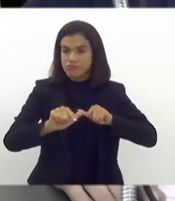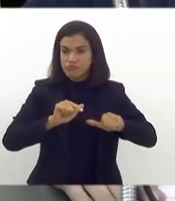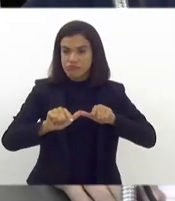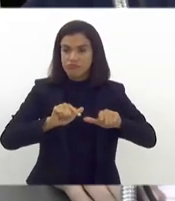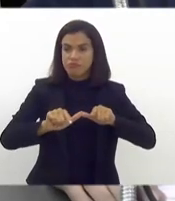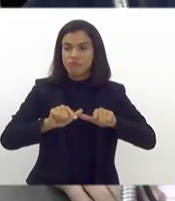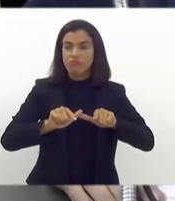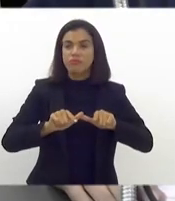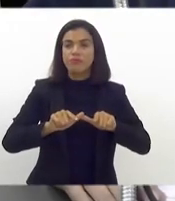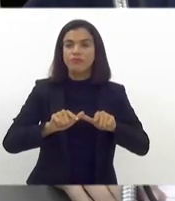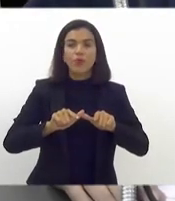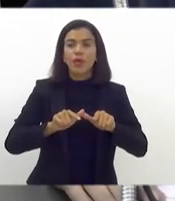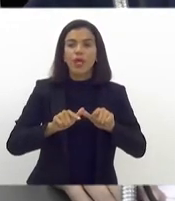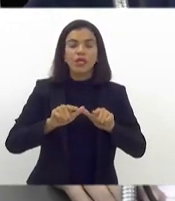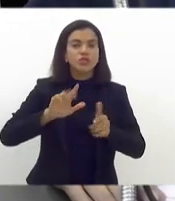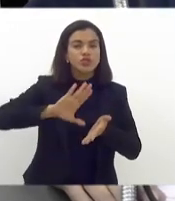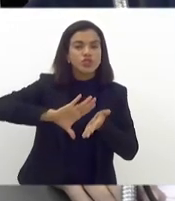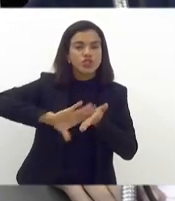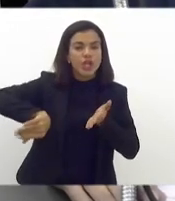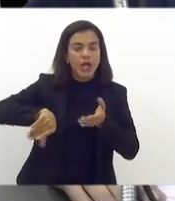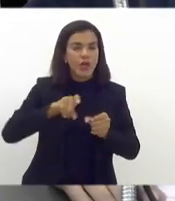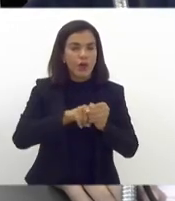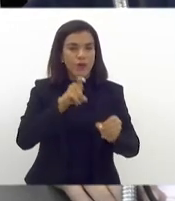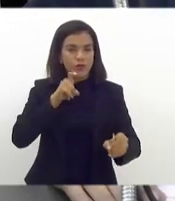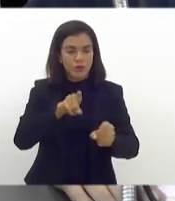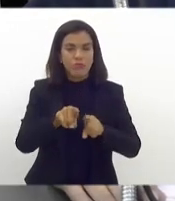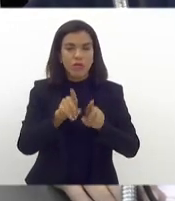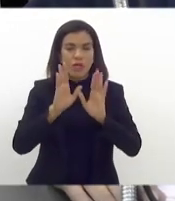tirando a autonomia, descentralizando todos os recursos